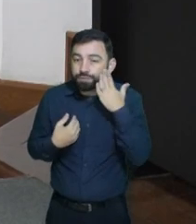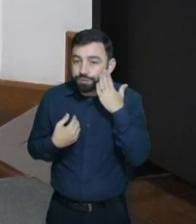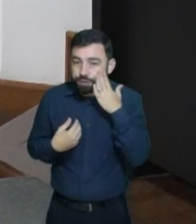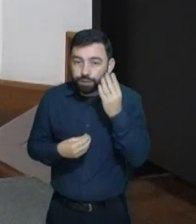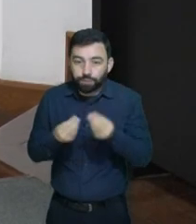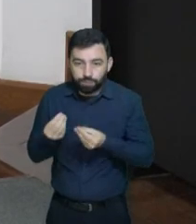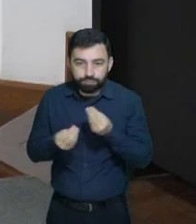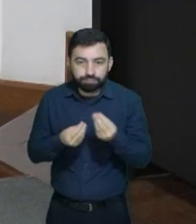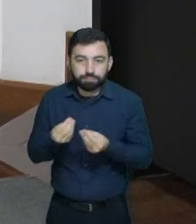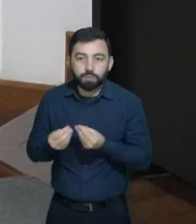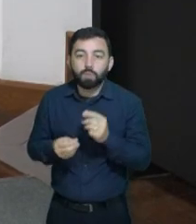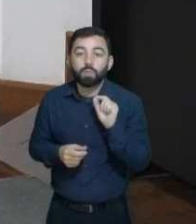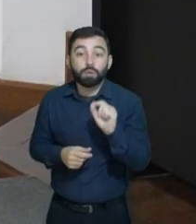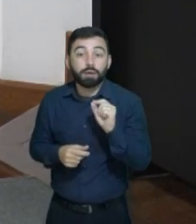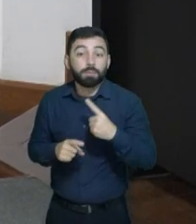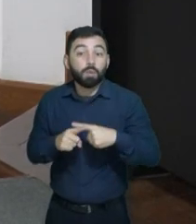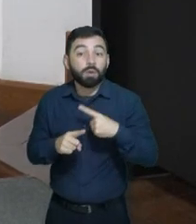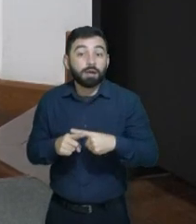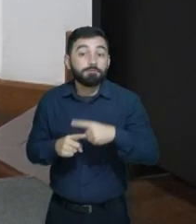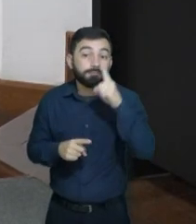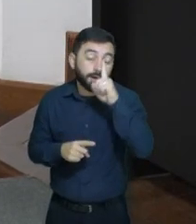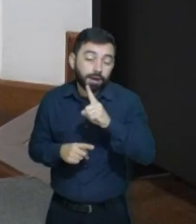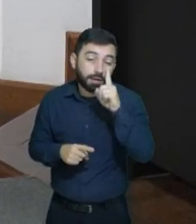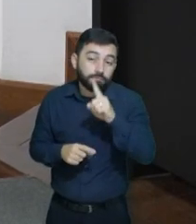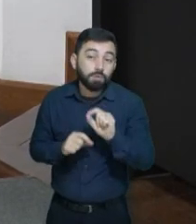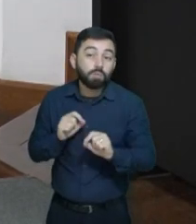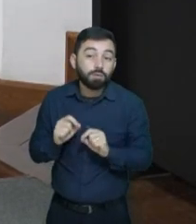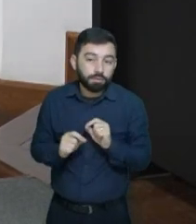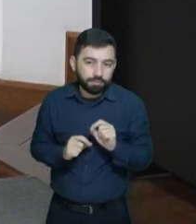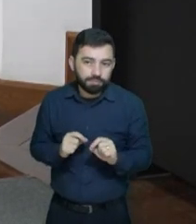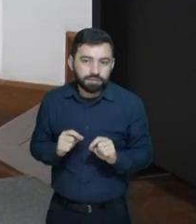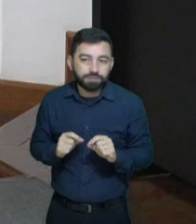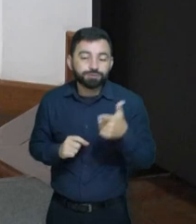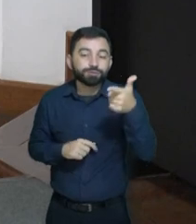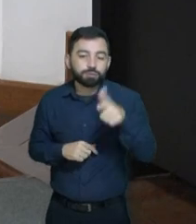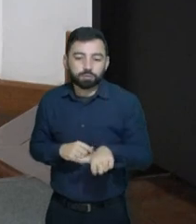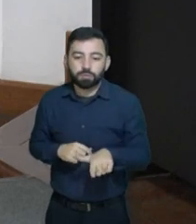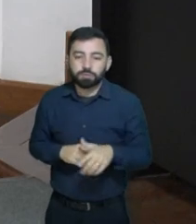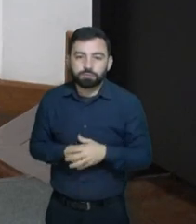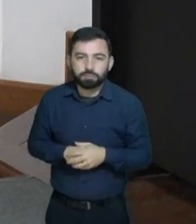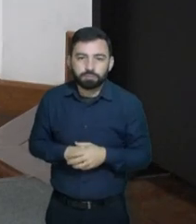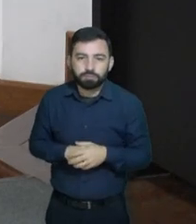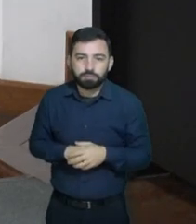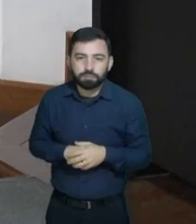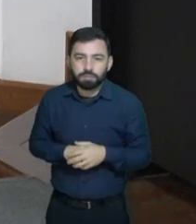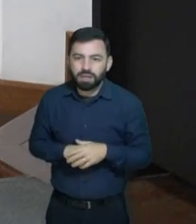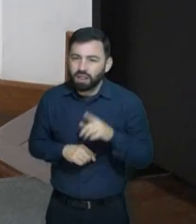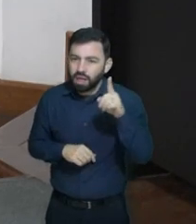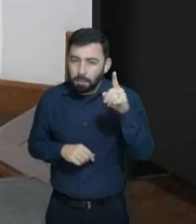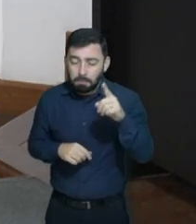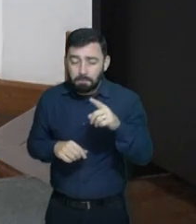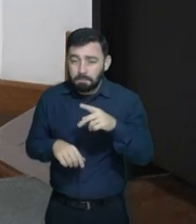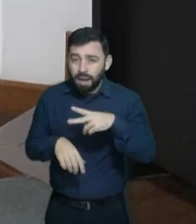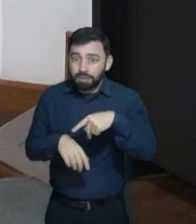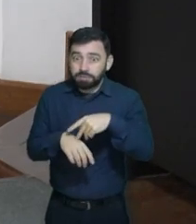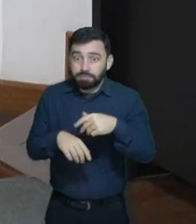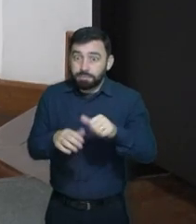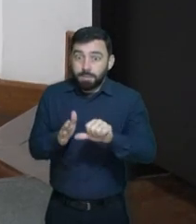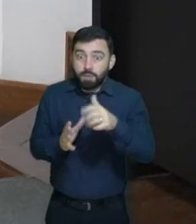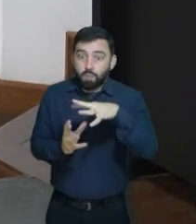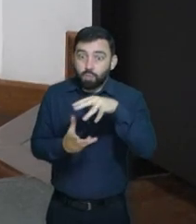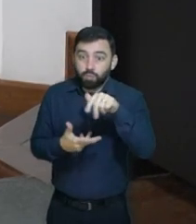sei muito bem por que aconteceu, o que falhou lá, por que, novamente, não é, nem é um país de primeiro mundo,